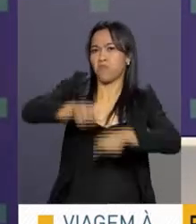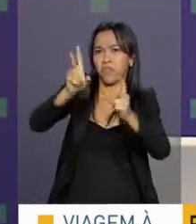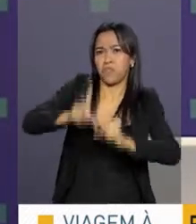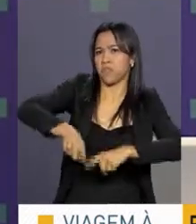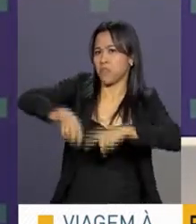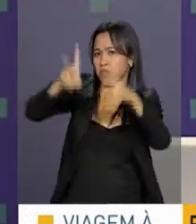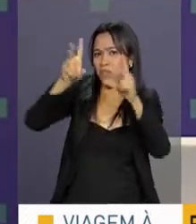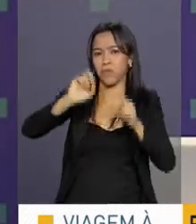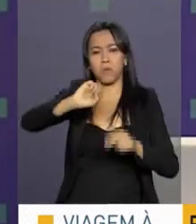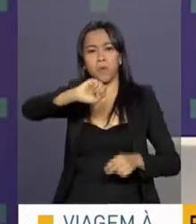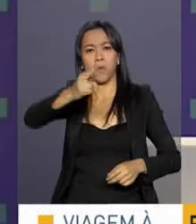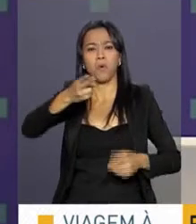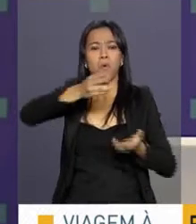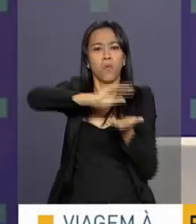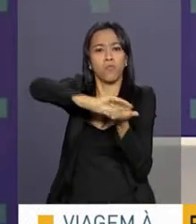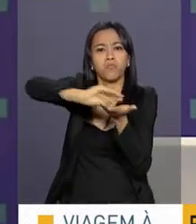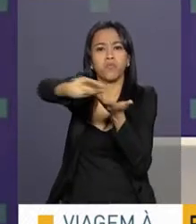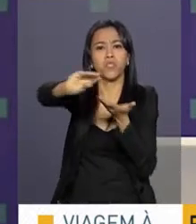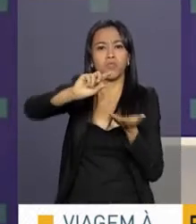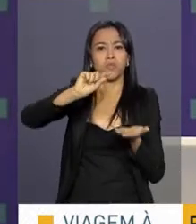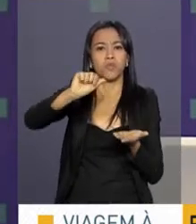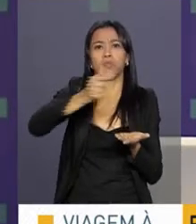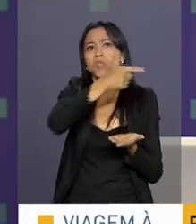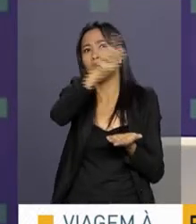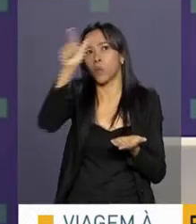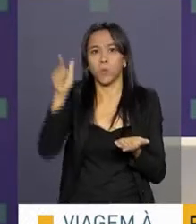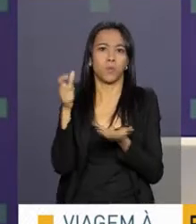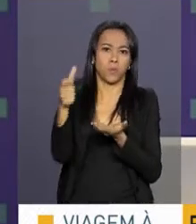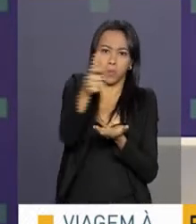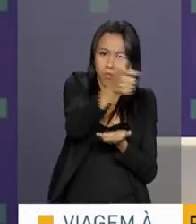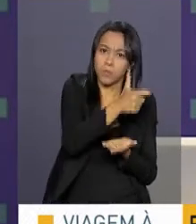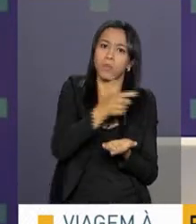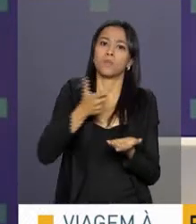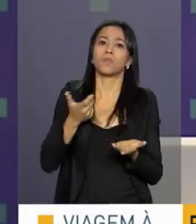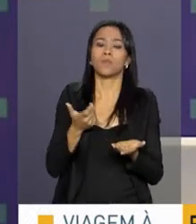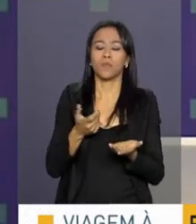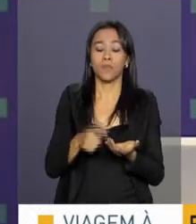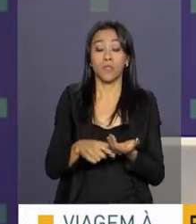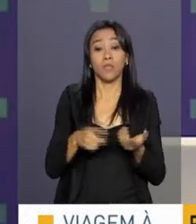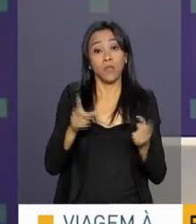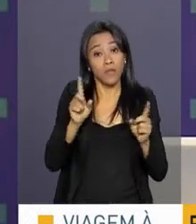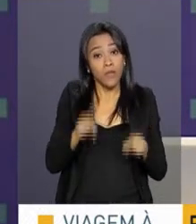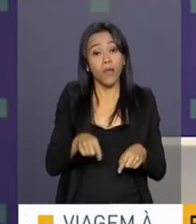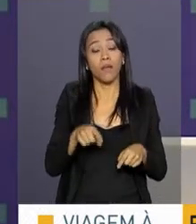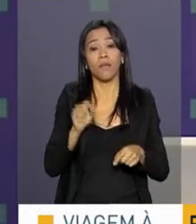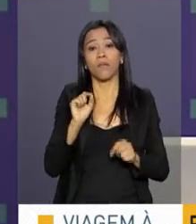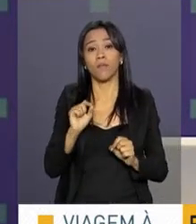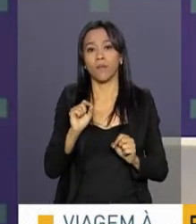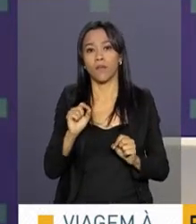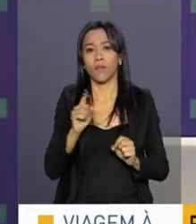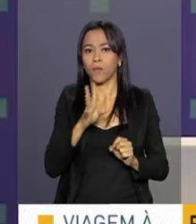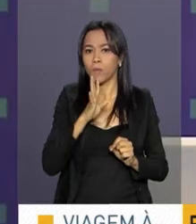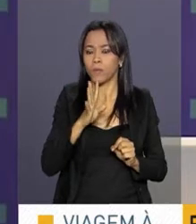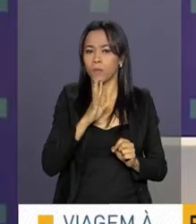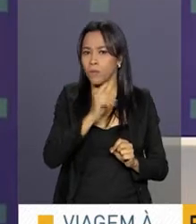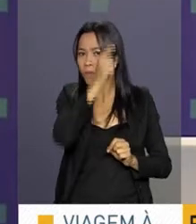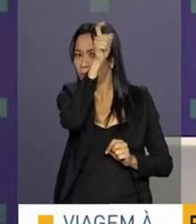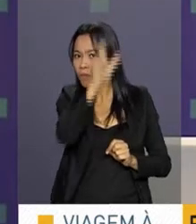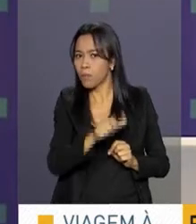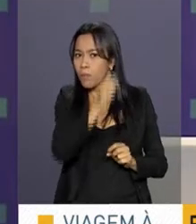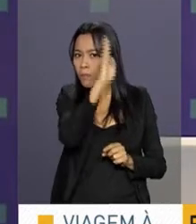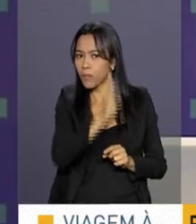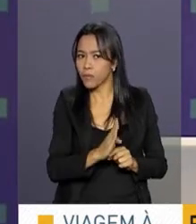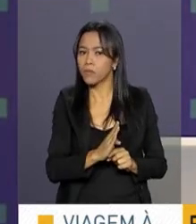investidor, como destino de investimentos. E também é bastante conhecido o fato de que o Brasil